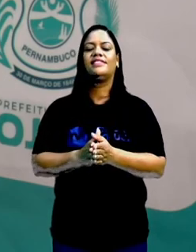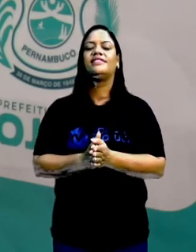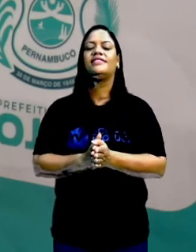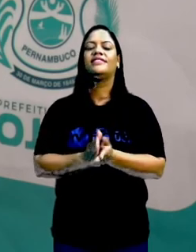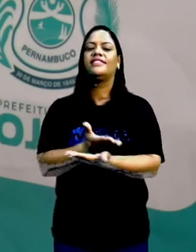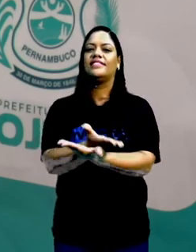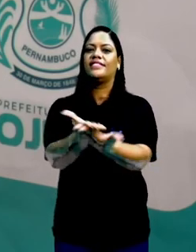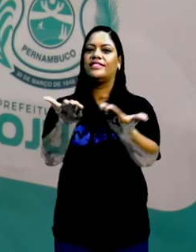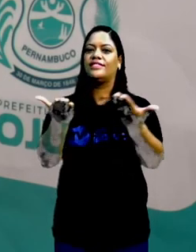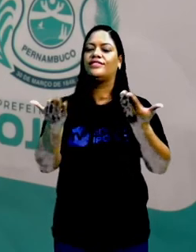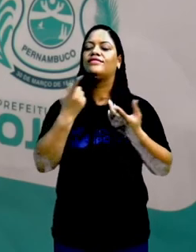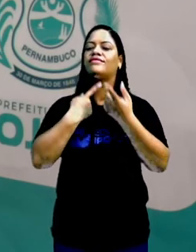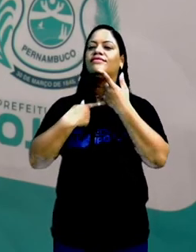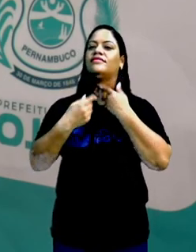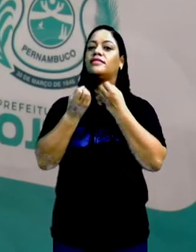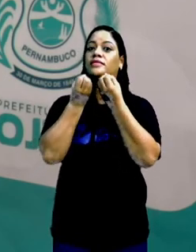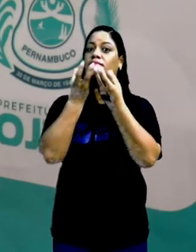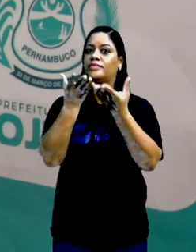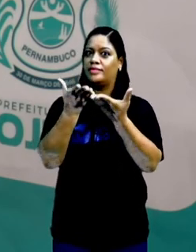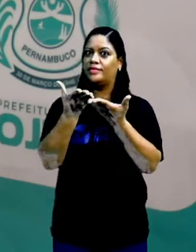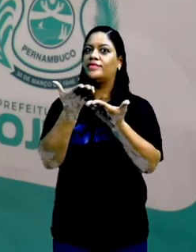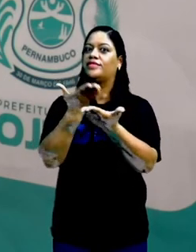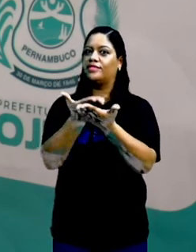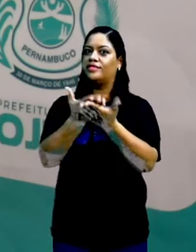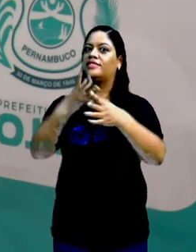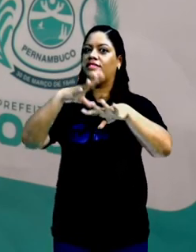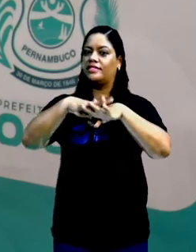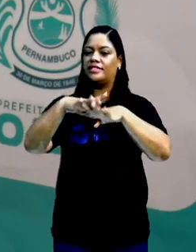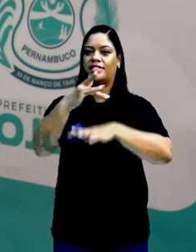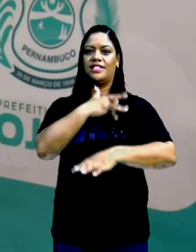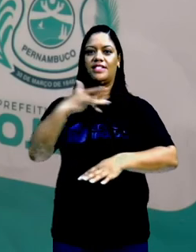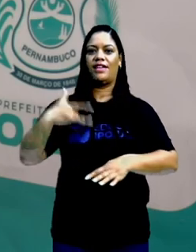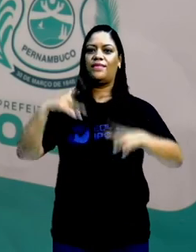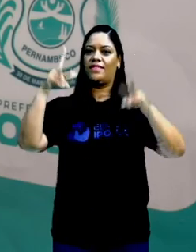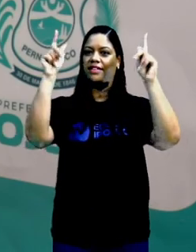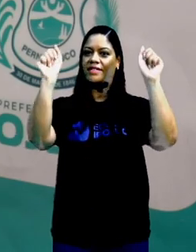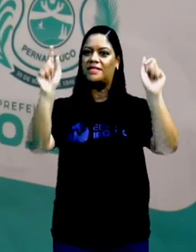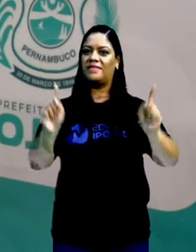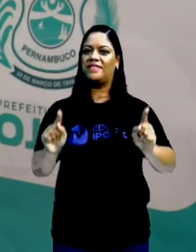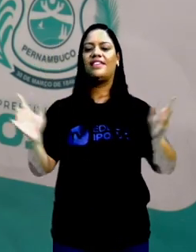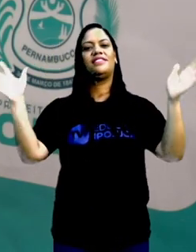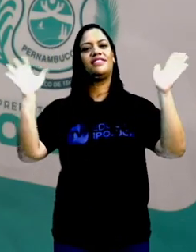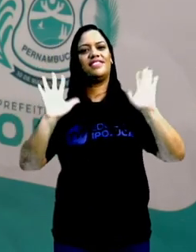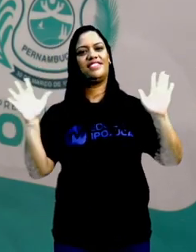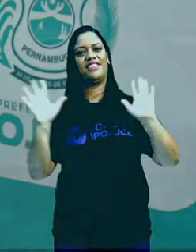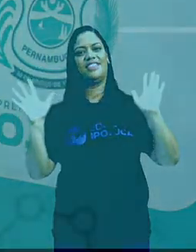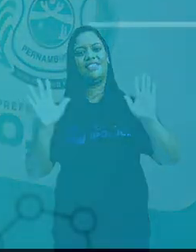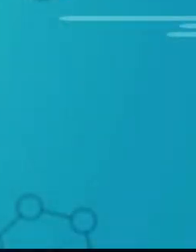vocês bons cálculos, saúde e paz. Tchau!